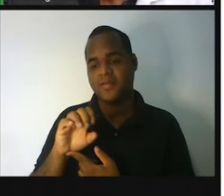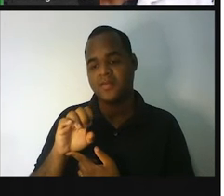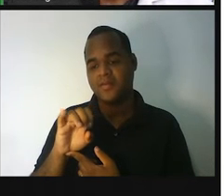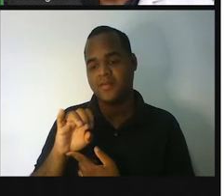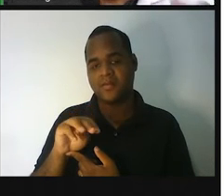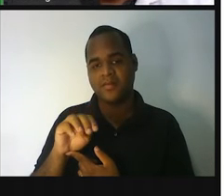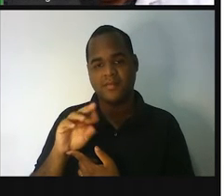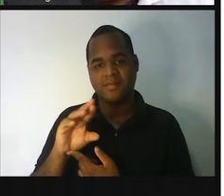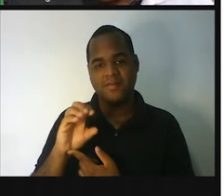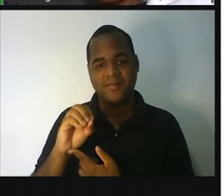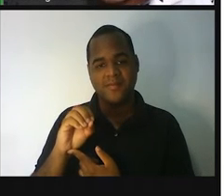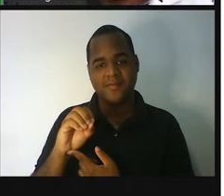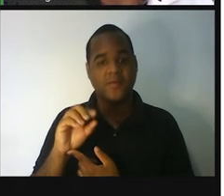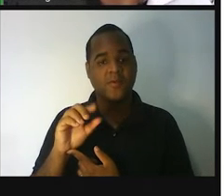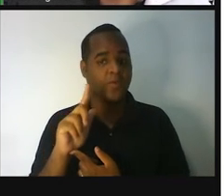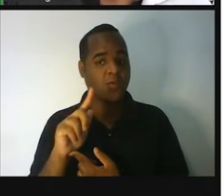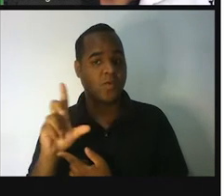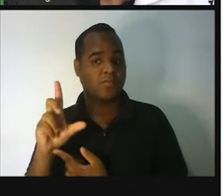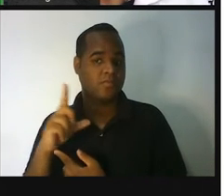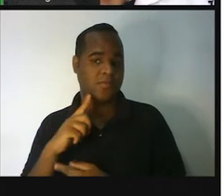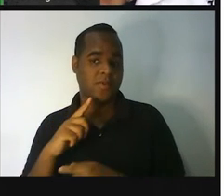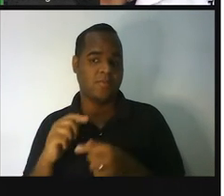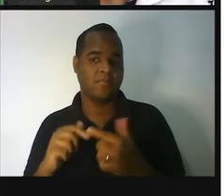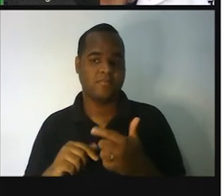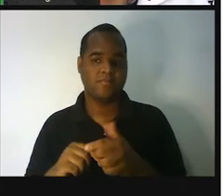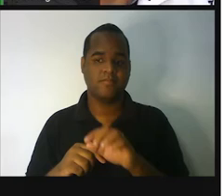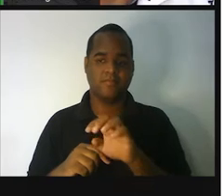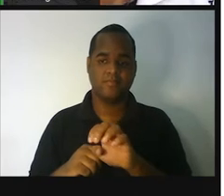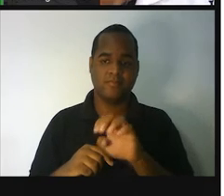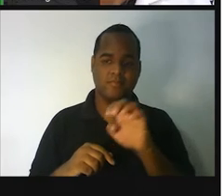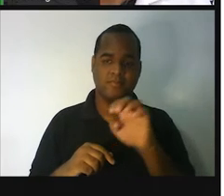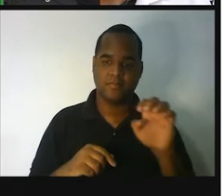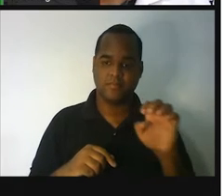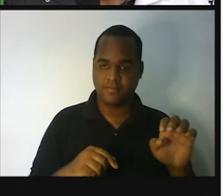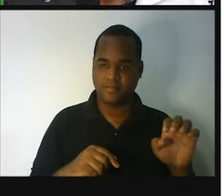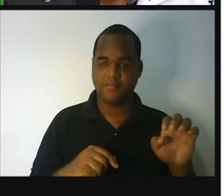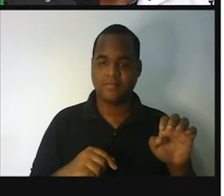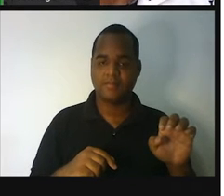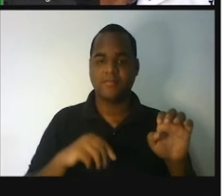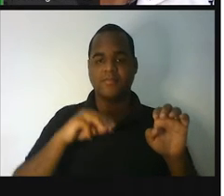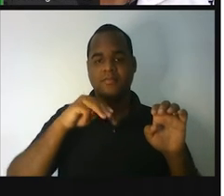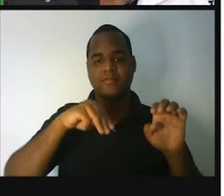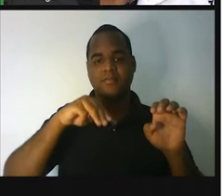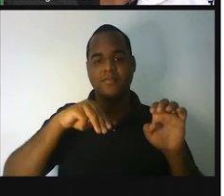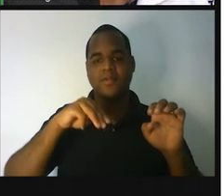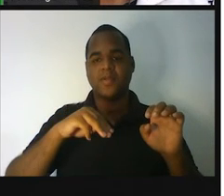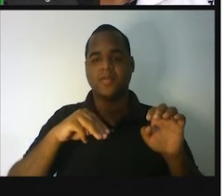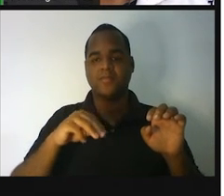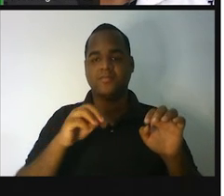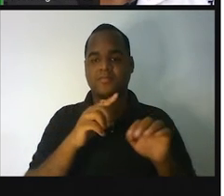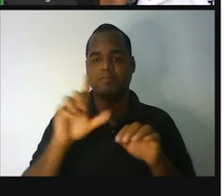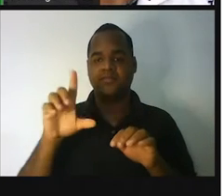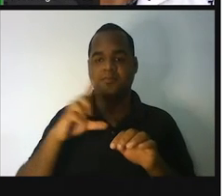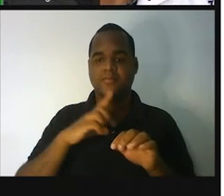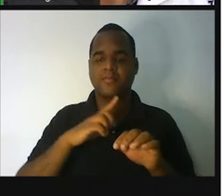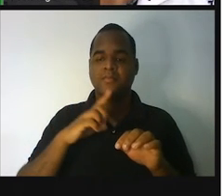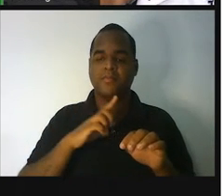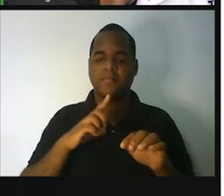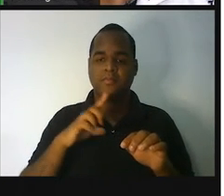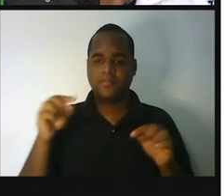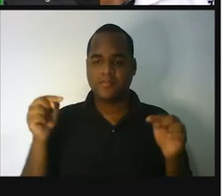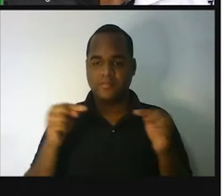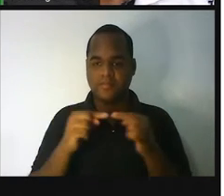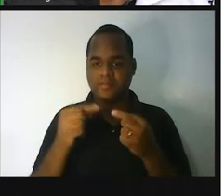à esquerda do médico você vai ter as outras unidades que são chamadas de